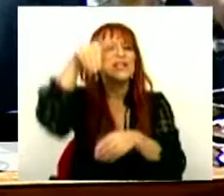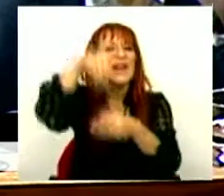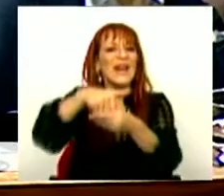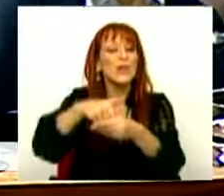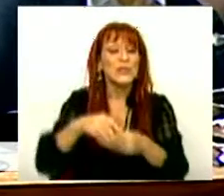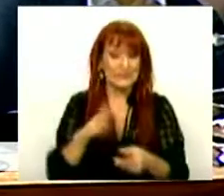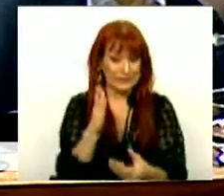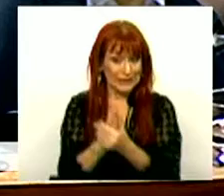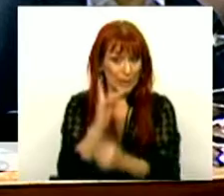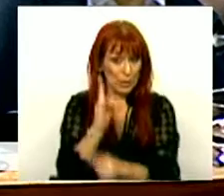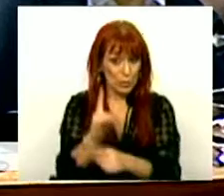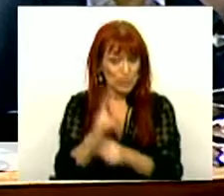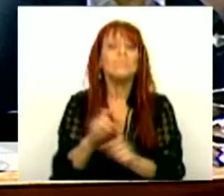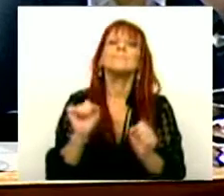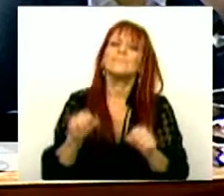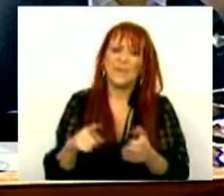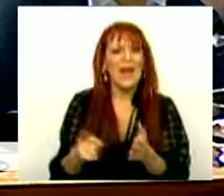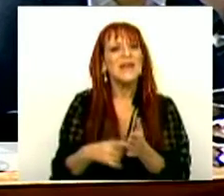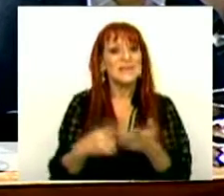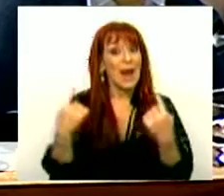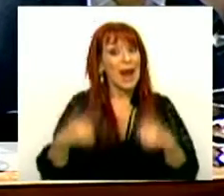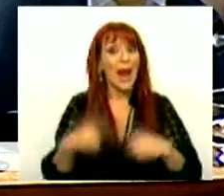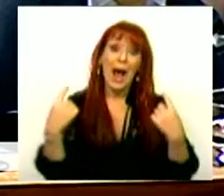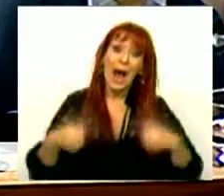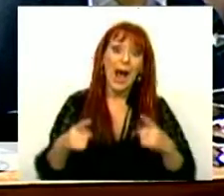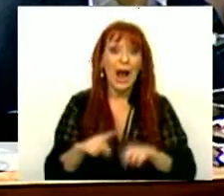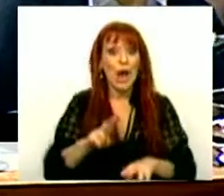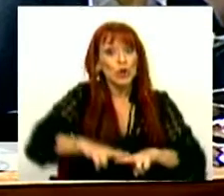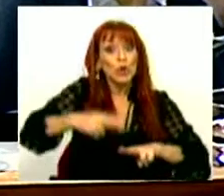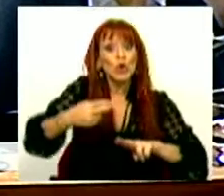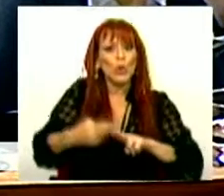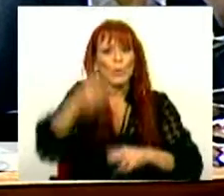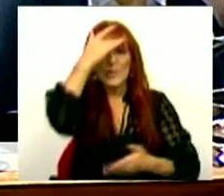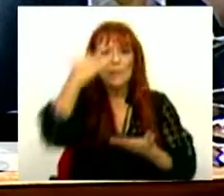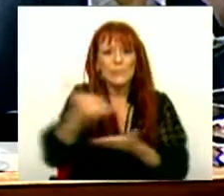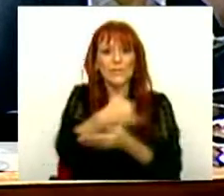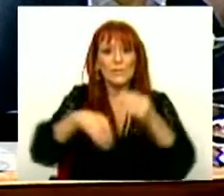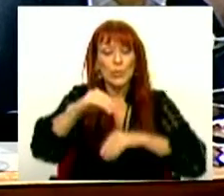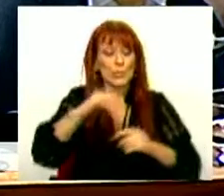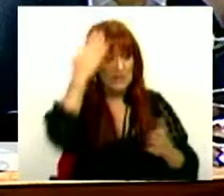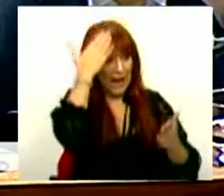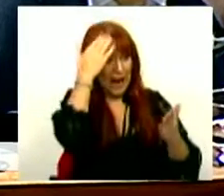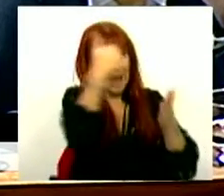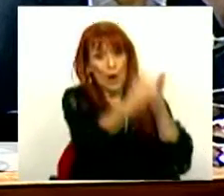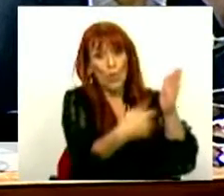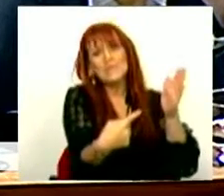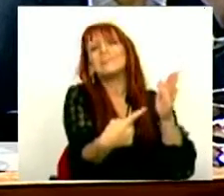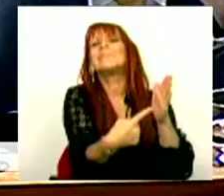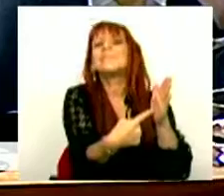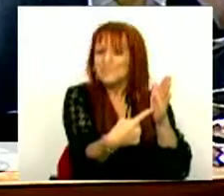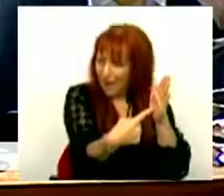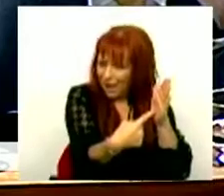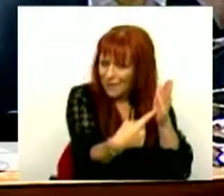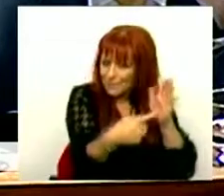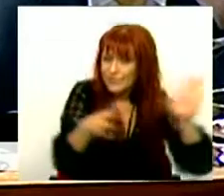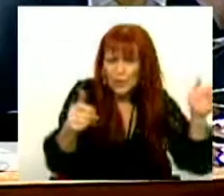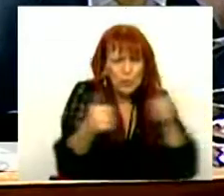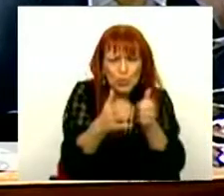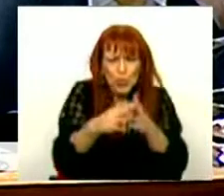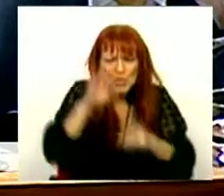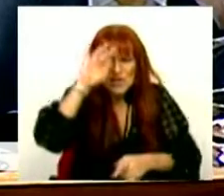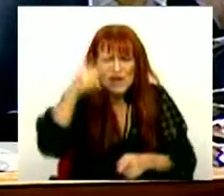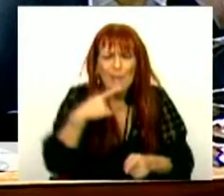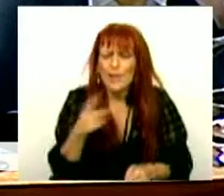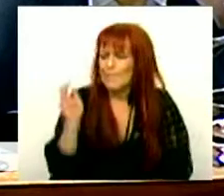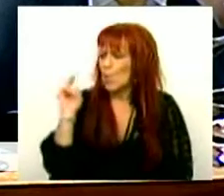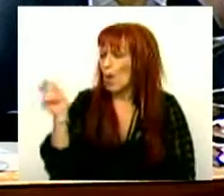esse processo, sim, é necessário que haja o duplo referendo que está previsto na Constituição. Como toda a gente sabe, há